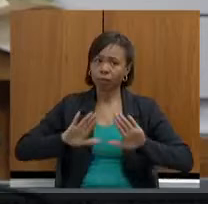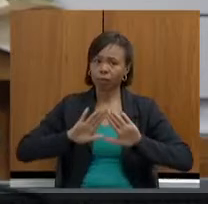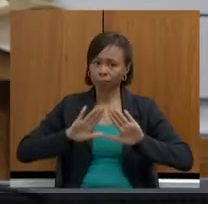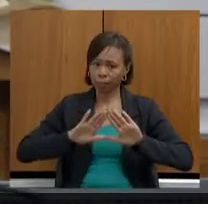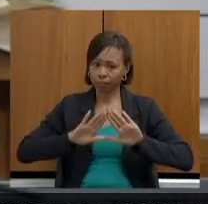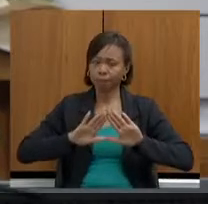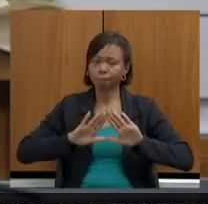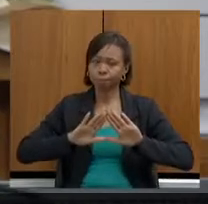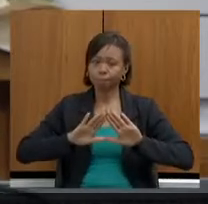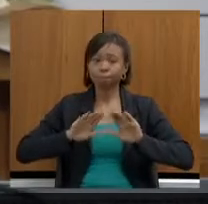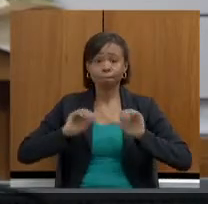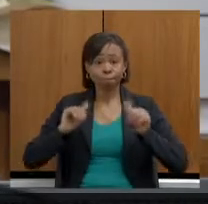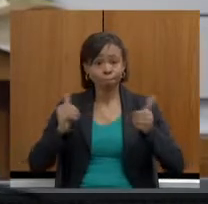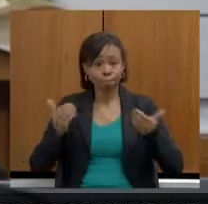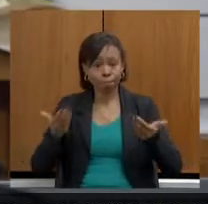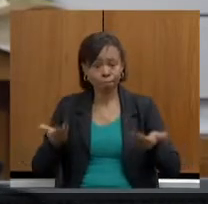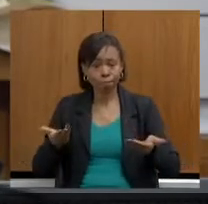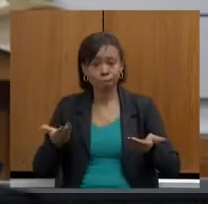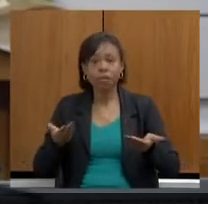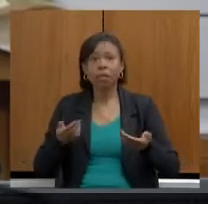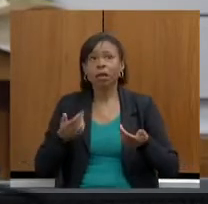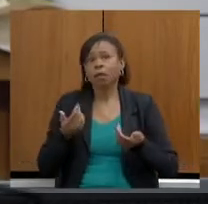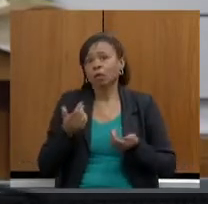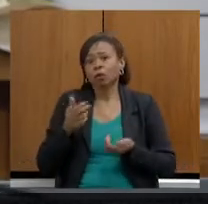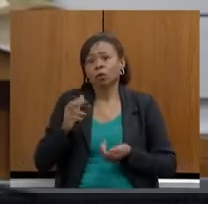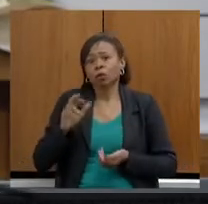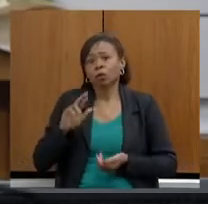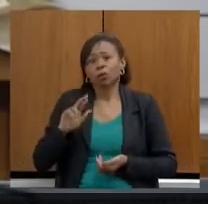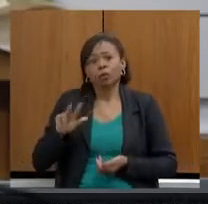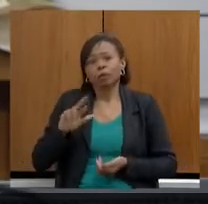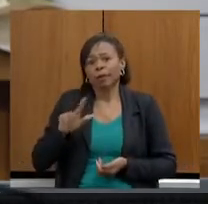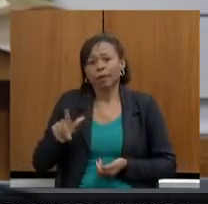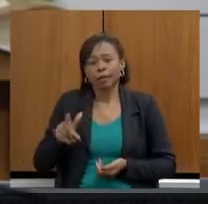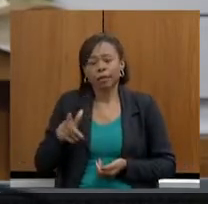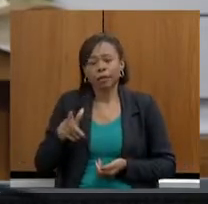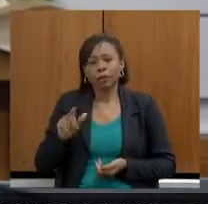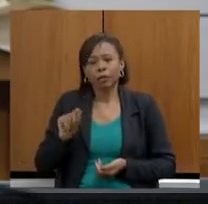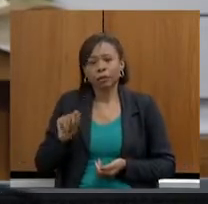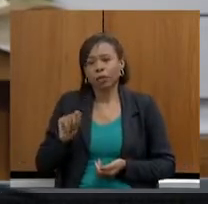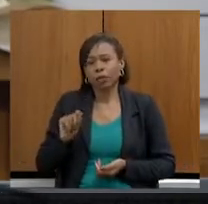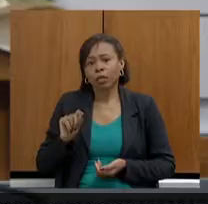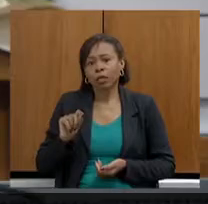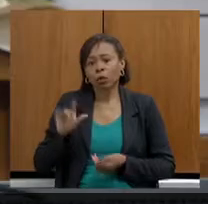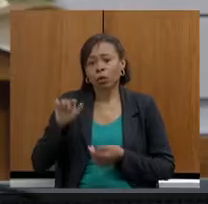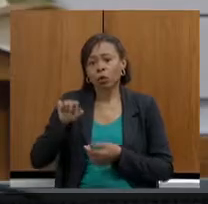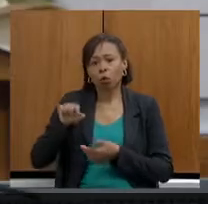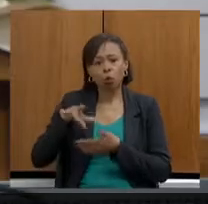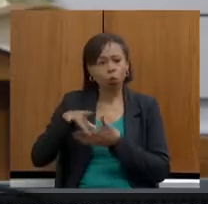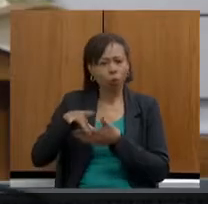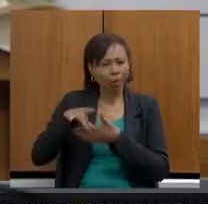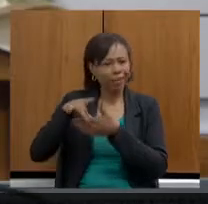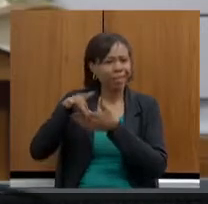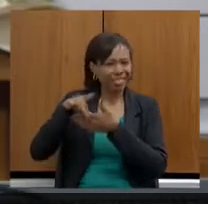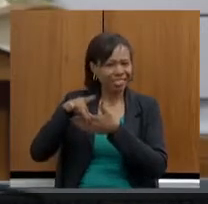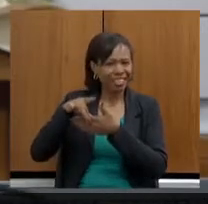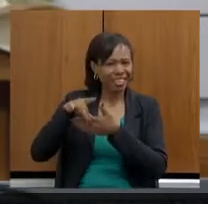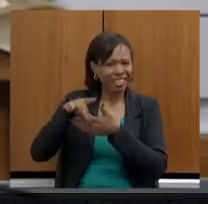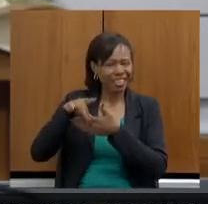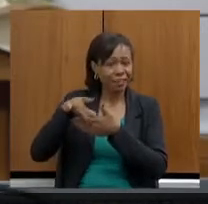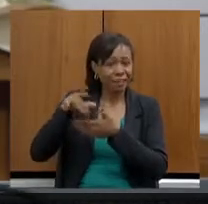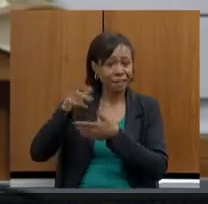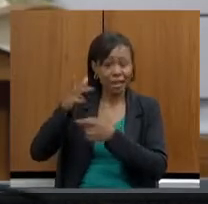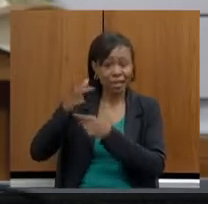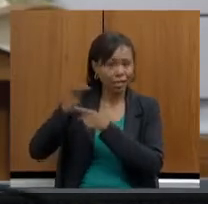Né então assim não é que o nosso Líder é venceu